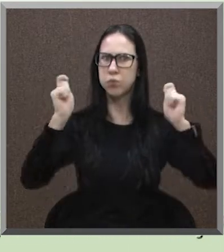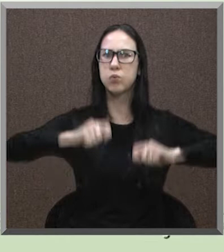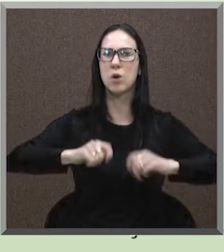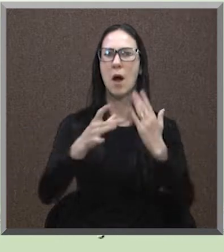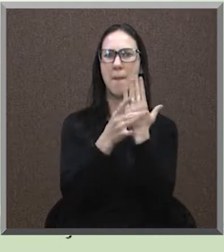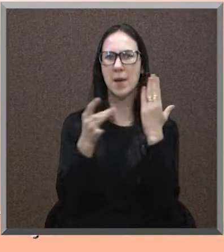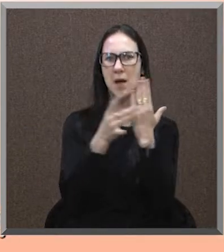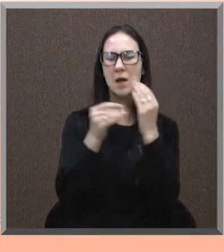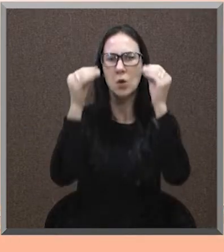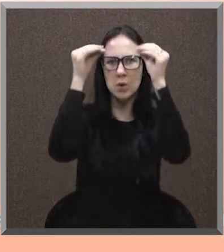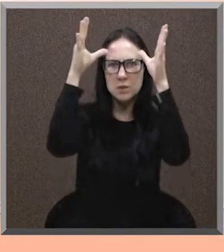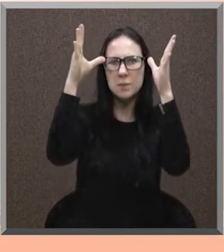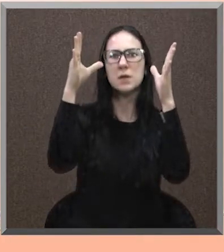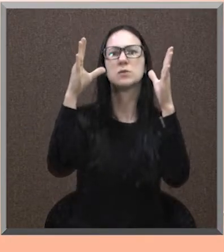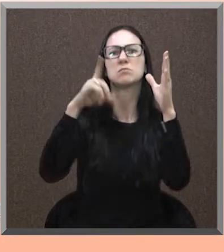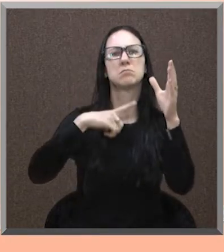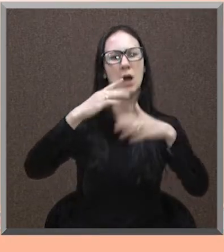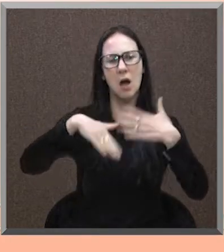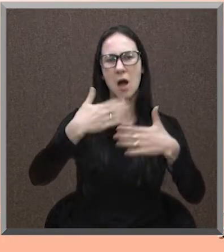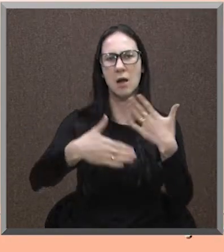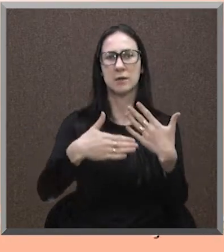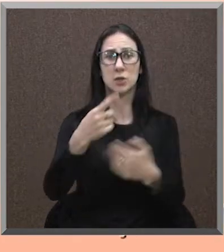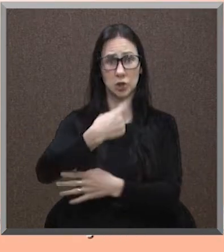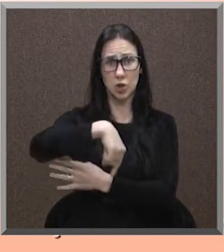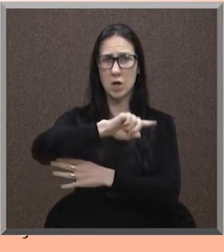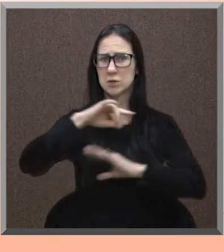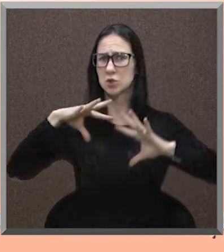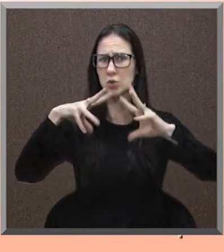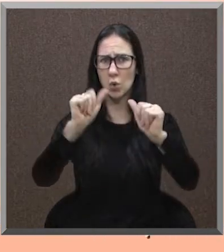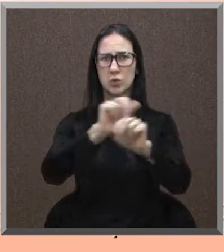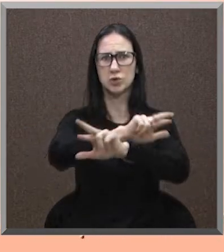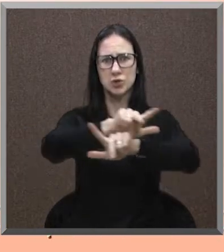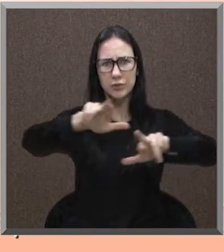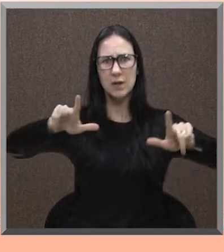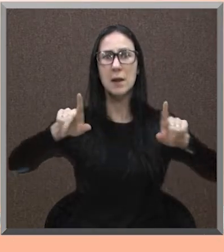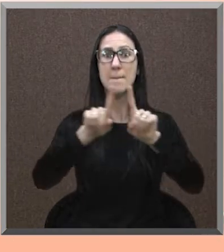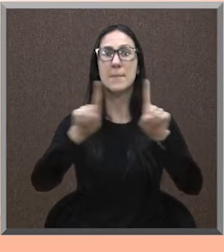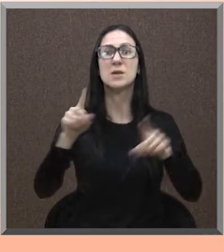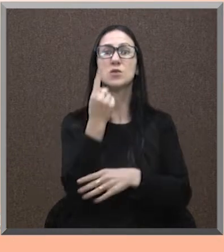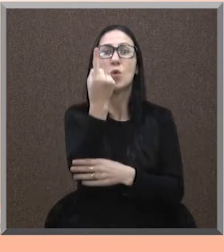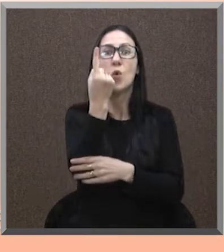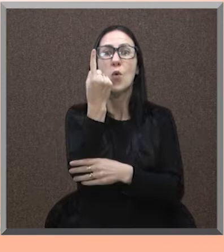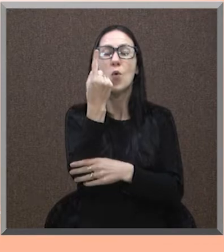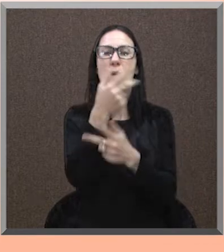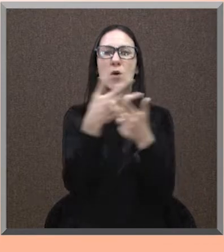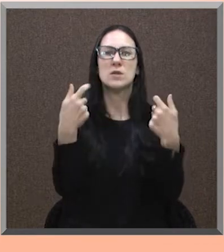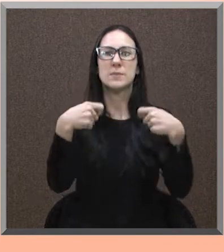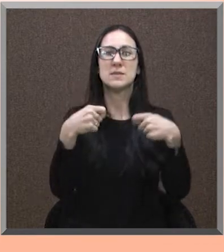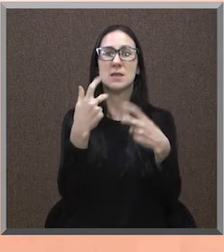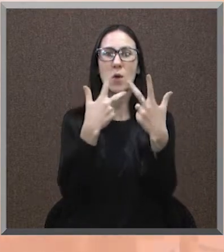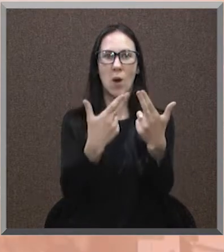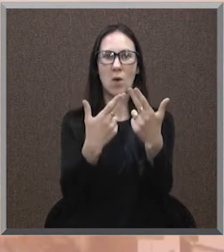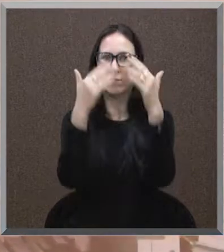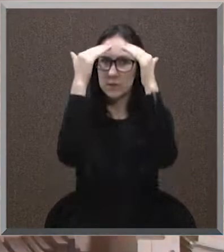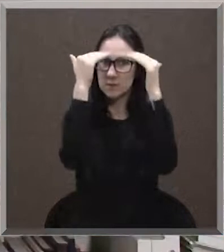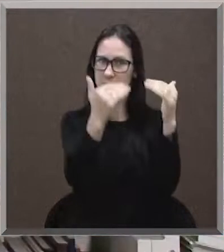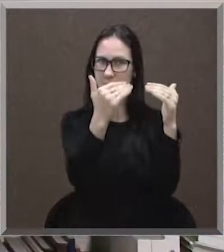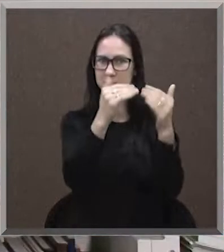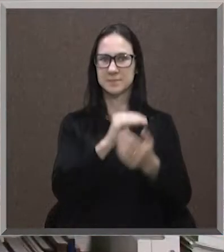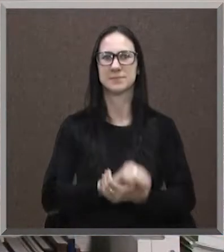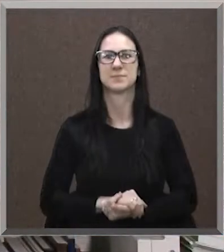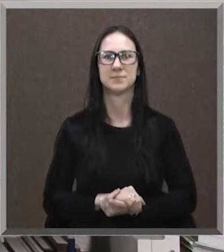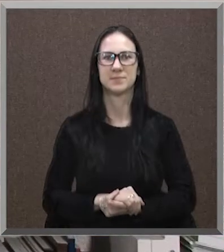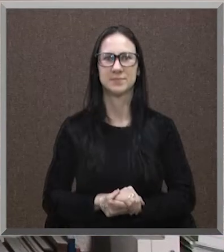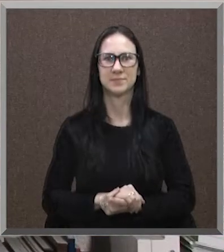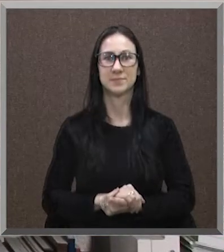e sociais. Somos diferentes sim, mas uma coisa tem que ser igual para todos: o respeito. E